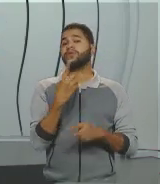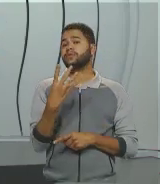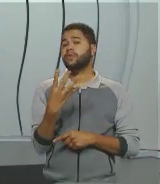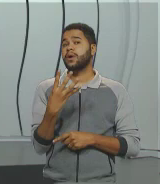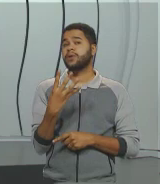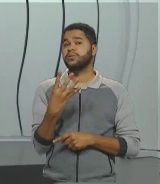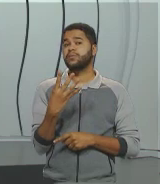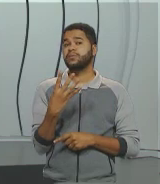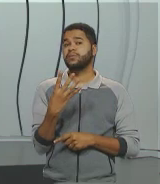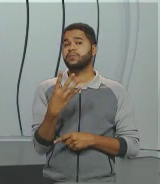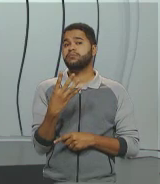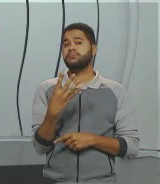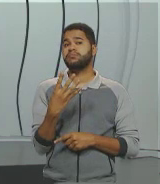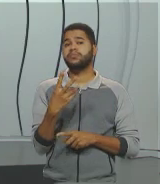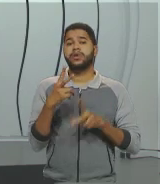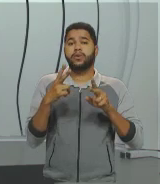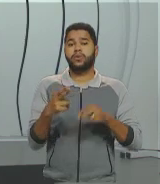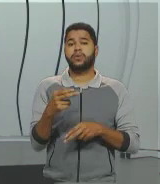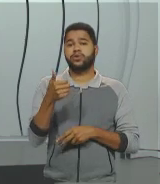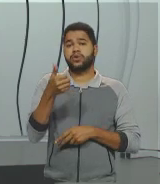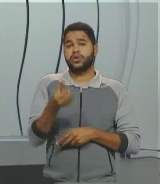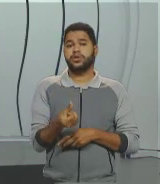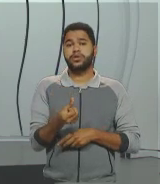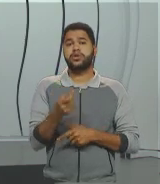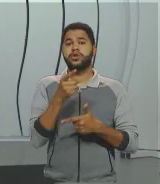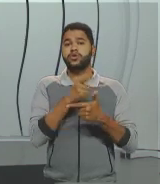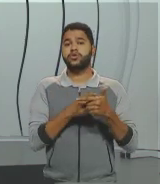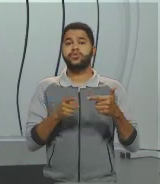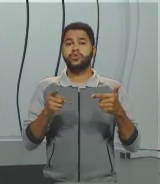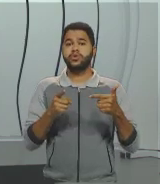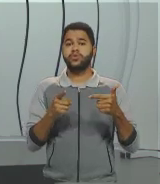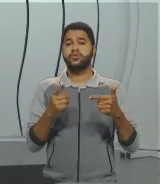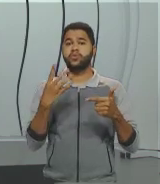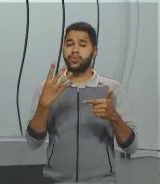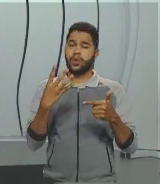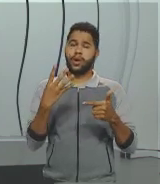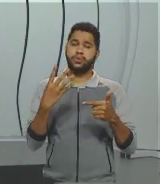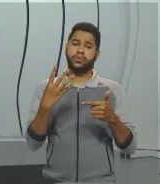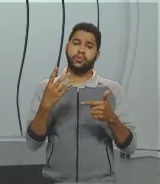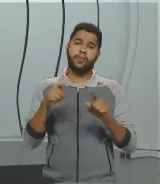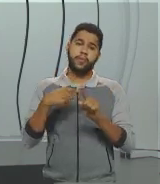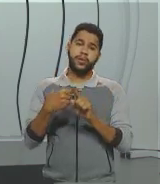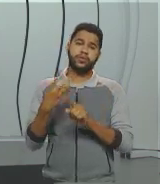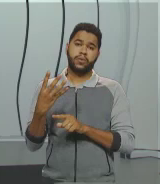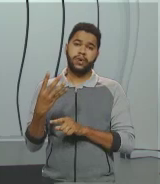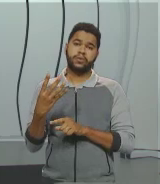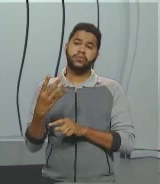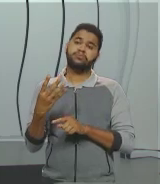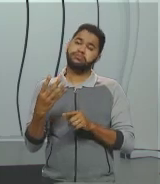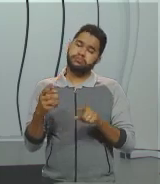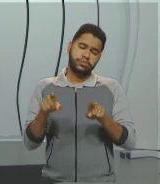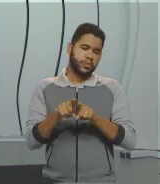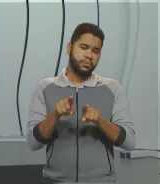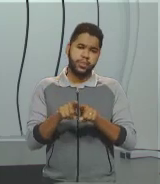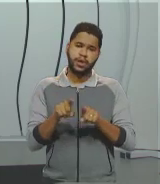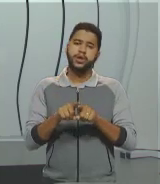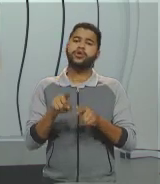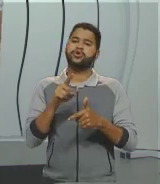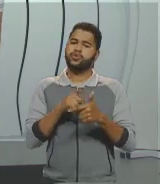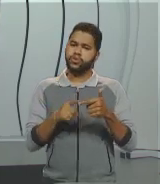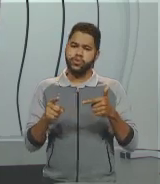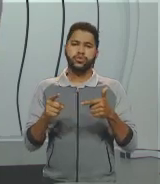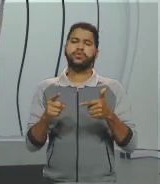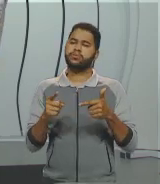pela soma, 4 vezes 4 vai dar 16, dividido por 4 mais 4, que dá 8. Então, 16 dividido por 8 também vai dar 2